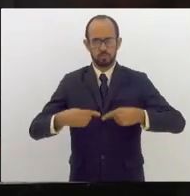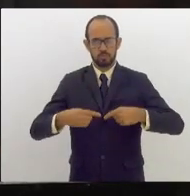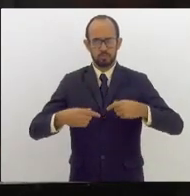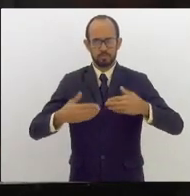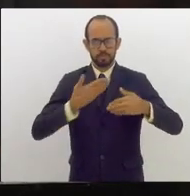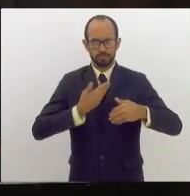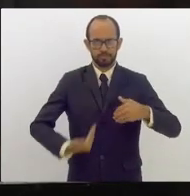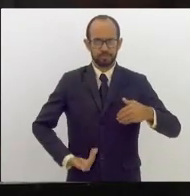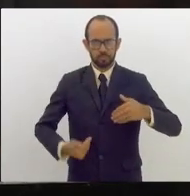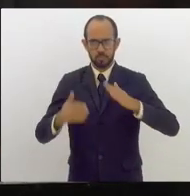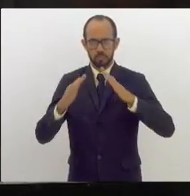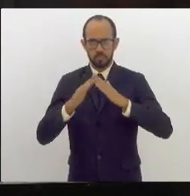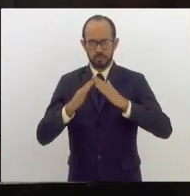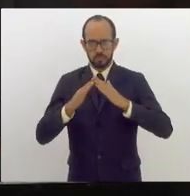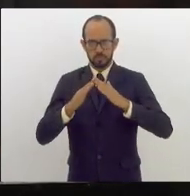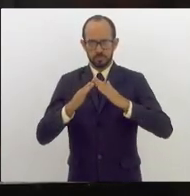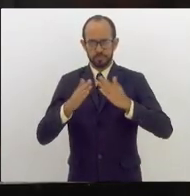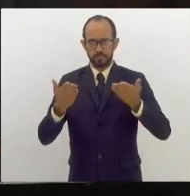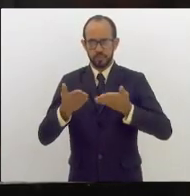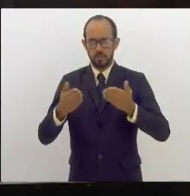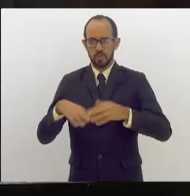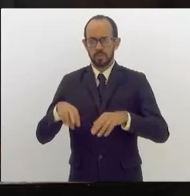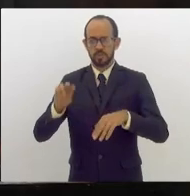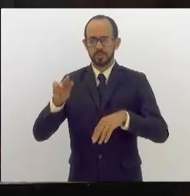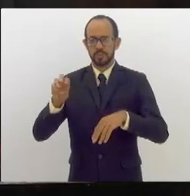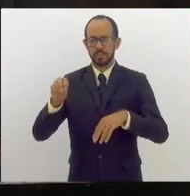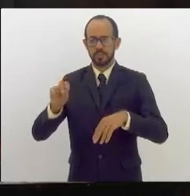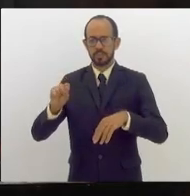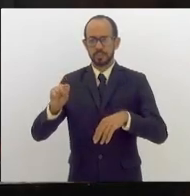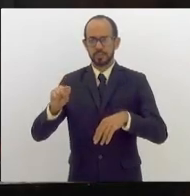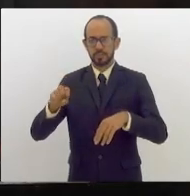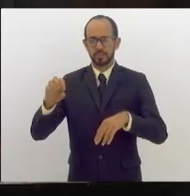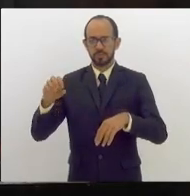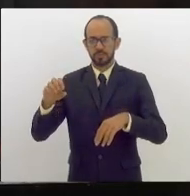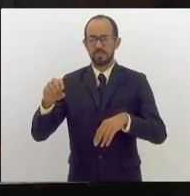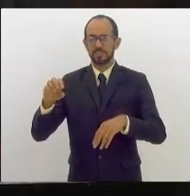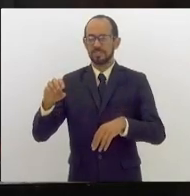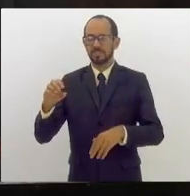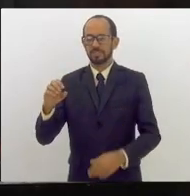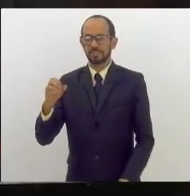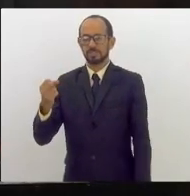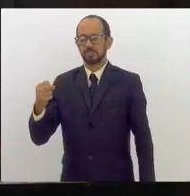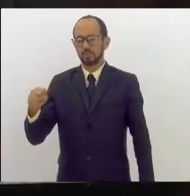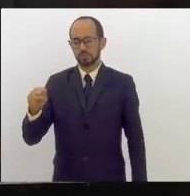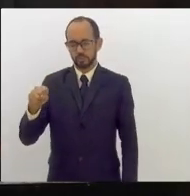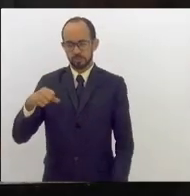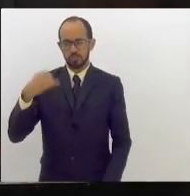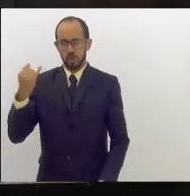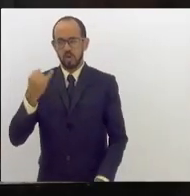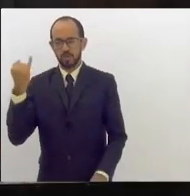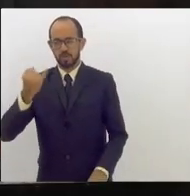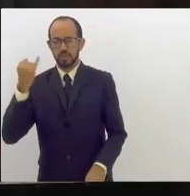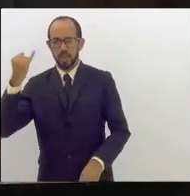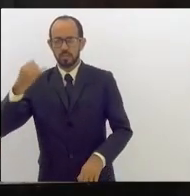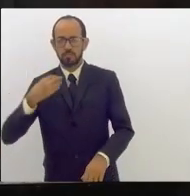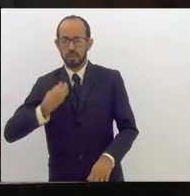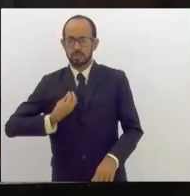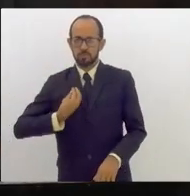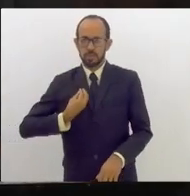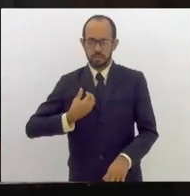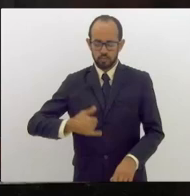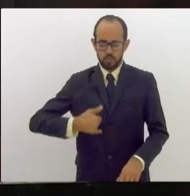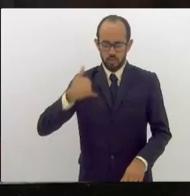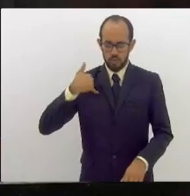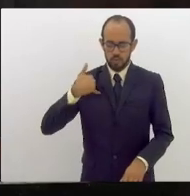deputada mata rochas últimos 30 segundos lembrar da importante participação ontem que anime causou muito orgulho